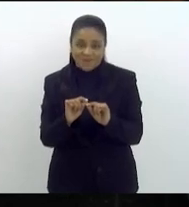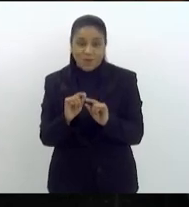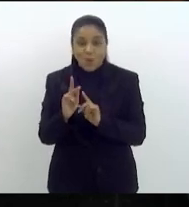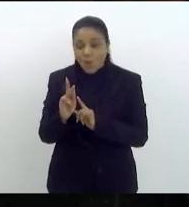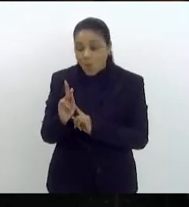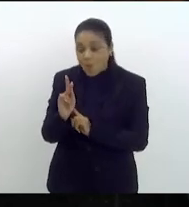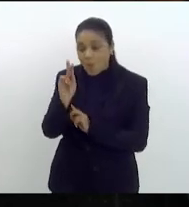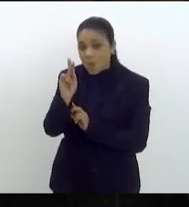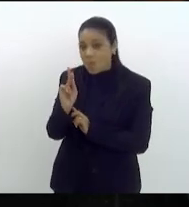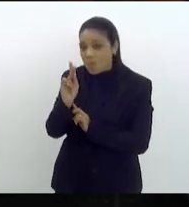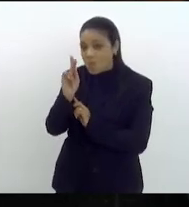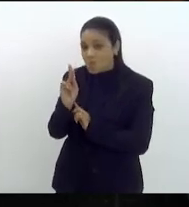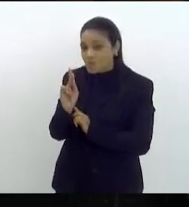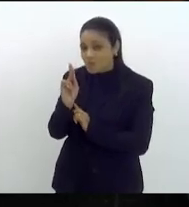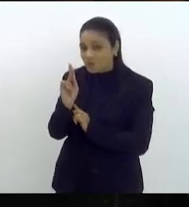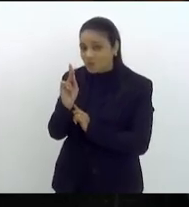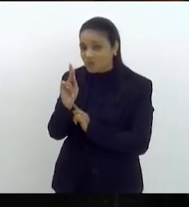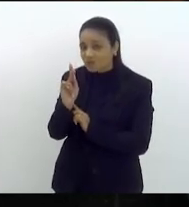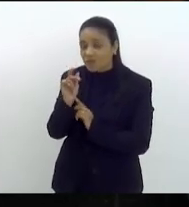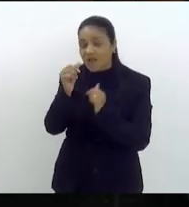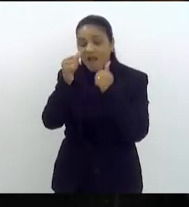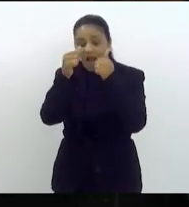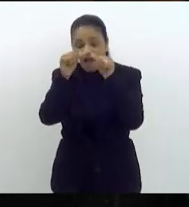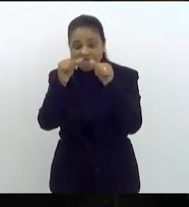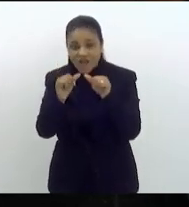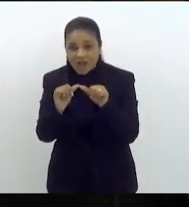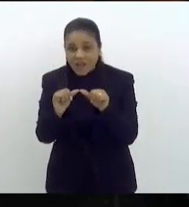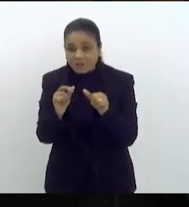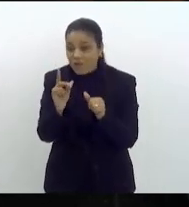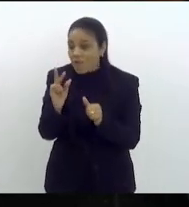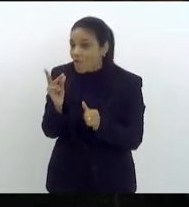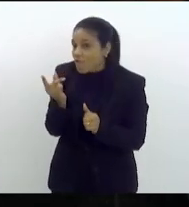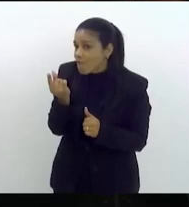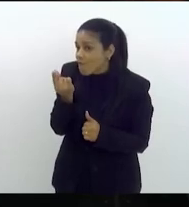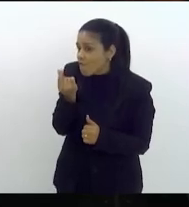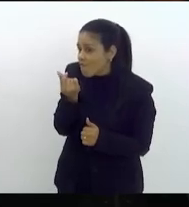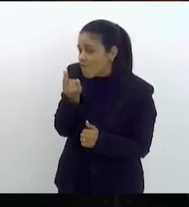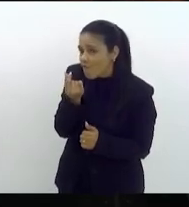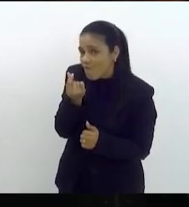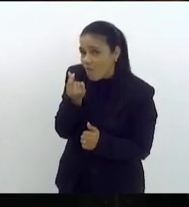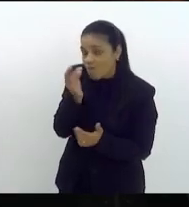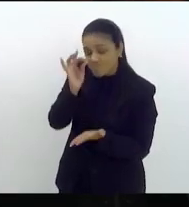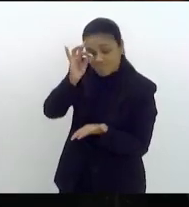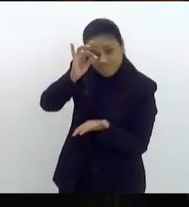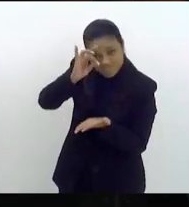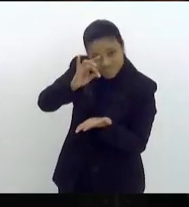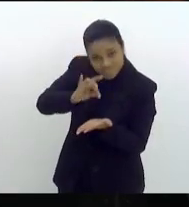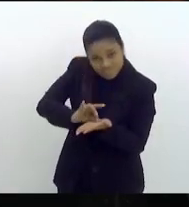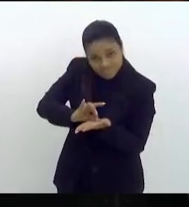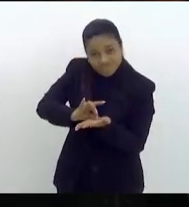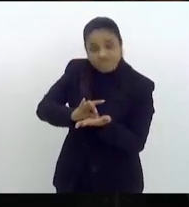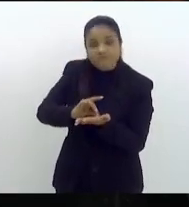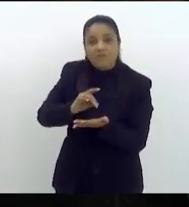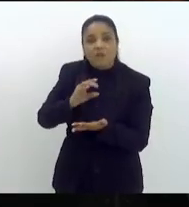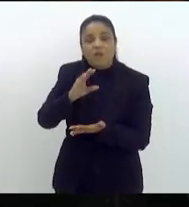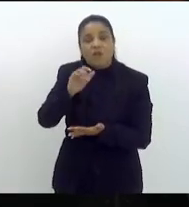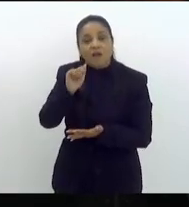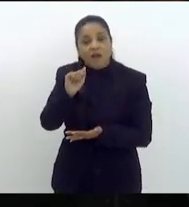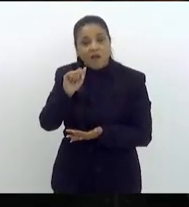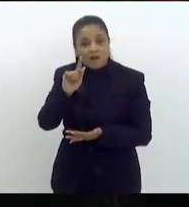petróleo seja avaliado pelo valor que a concessionária